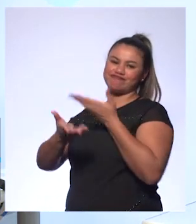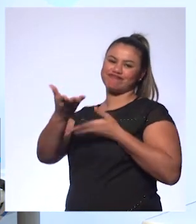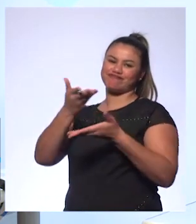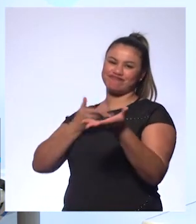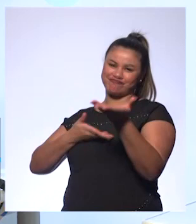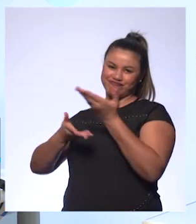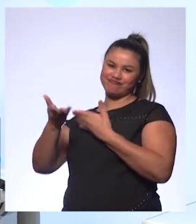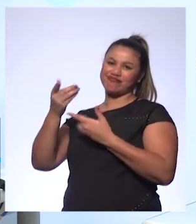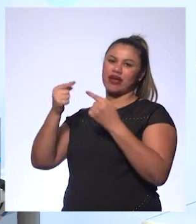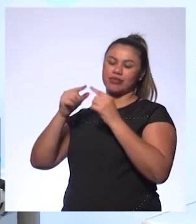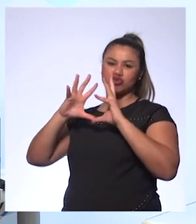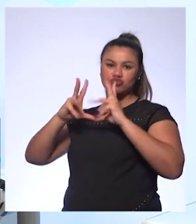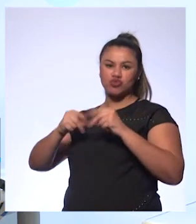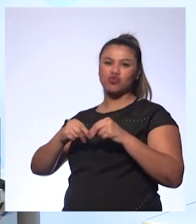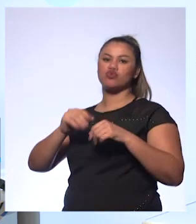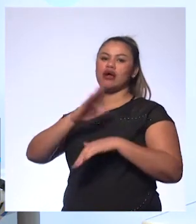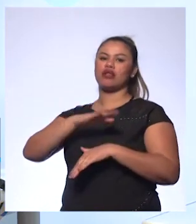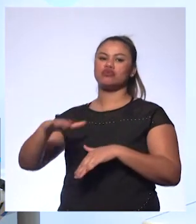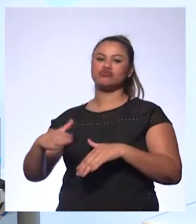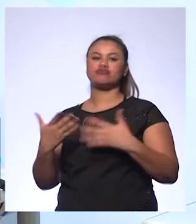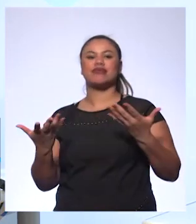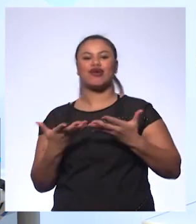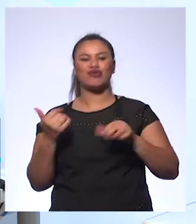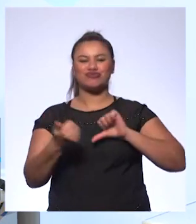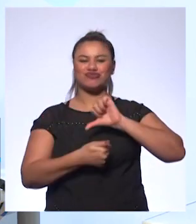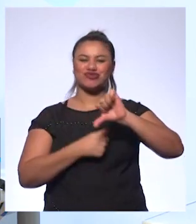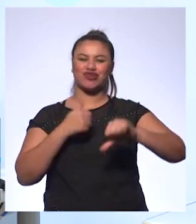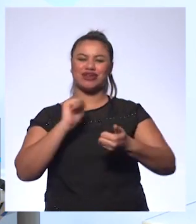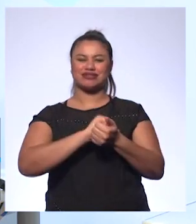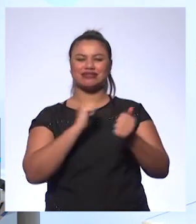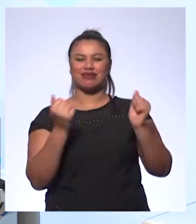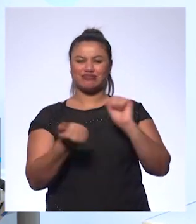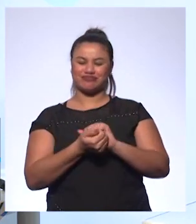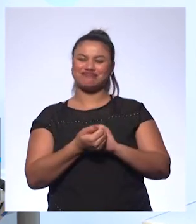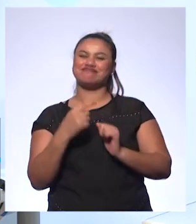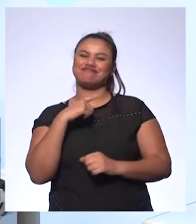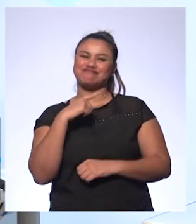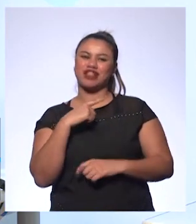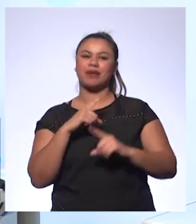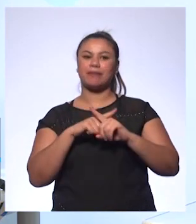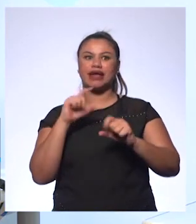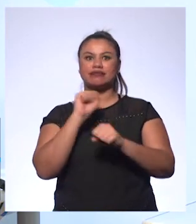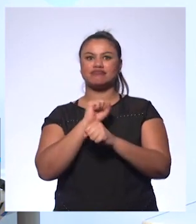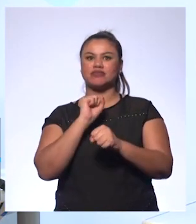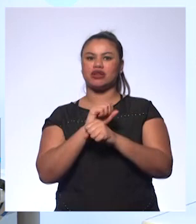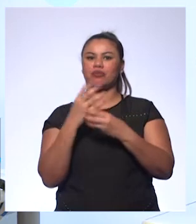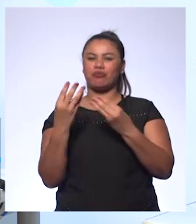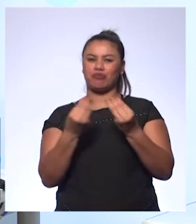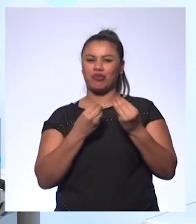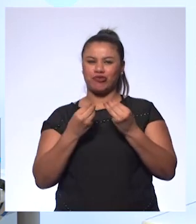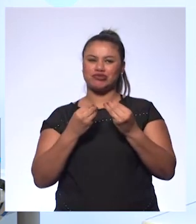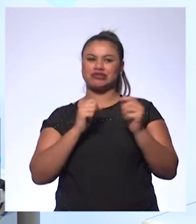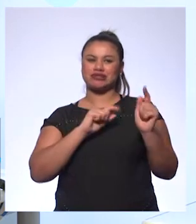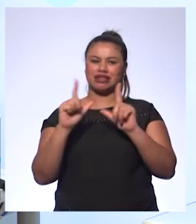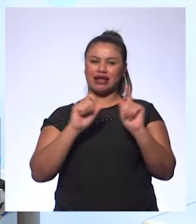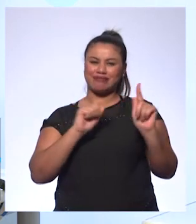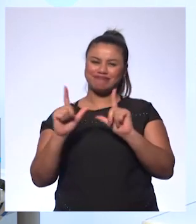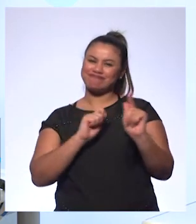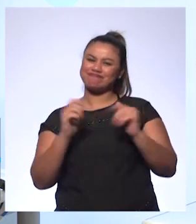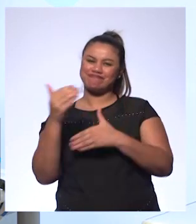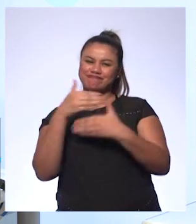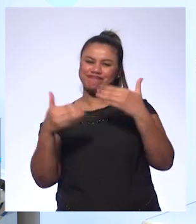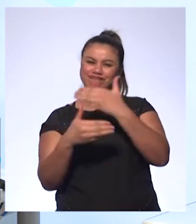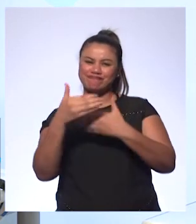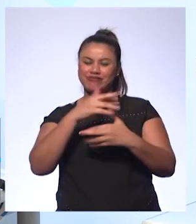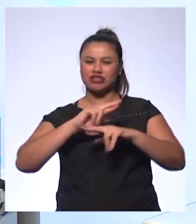formato do chat quando tinha todo mundo né então a gente tem que adaptar aí mas se a gente esperar muito por acaso slide a gente não